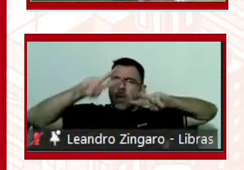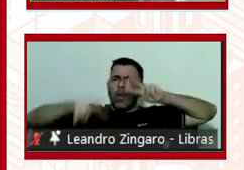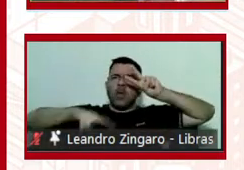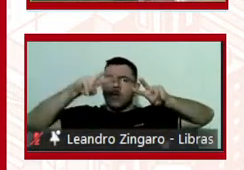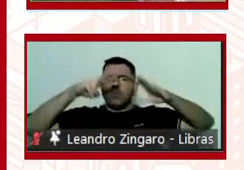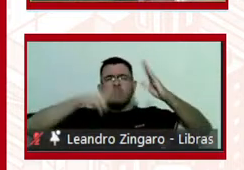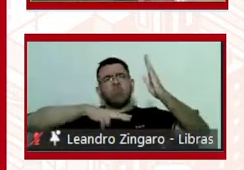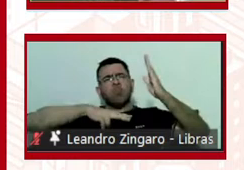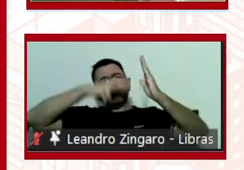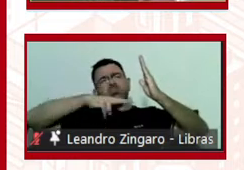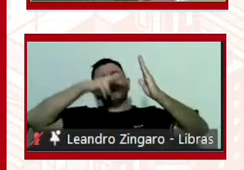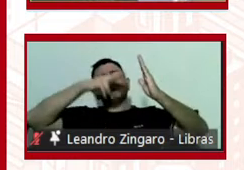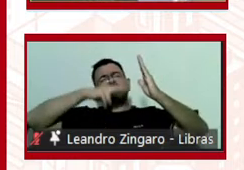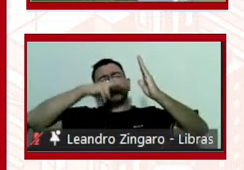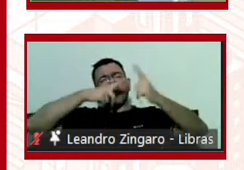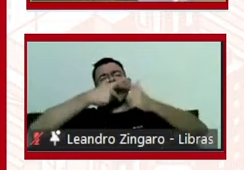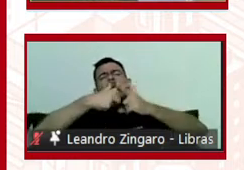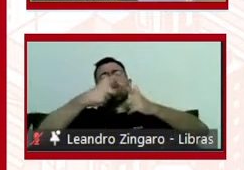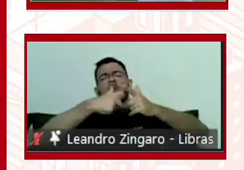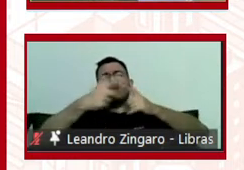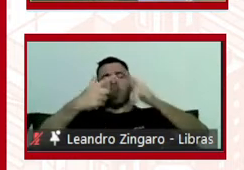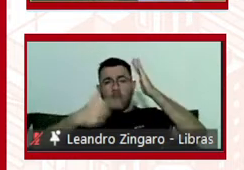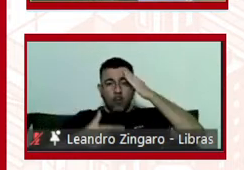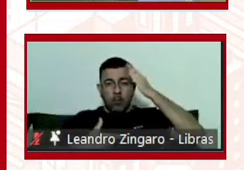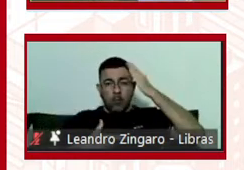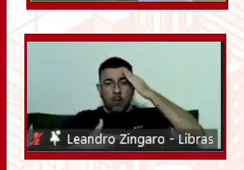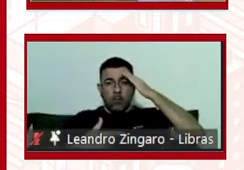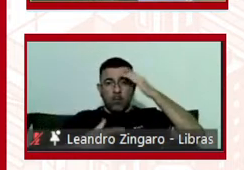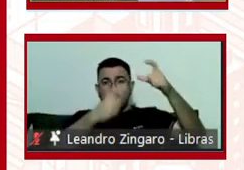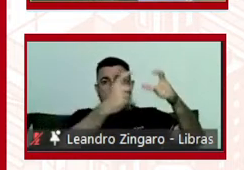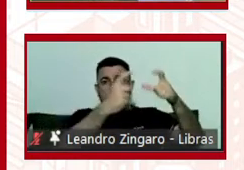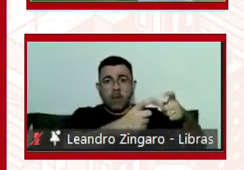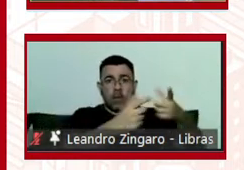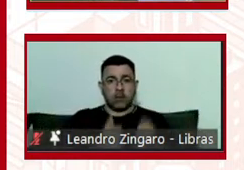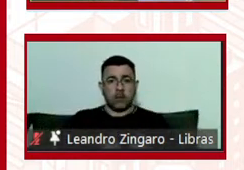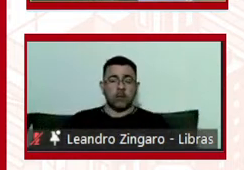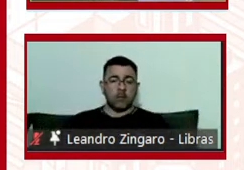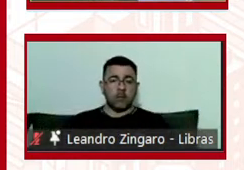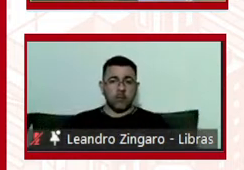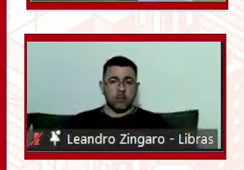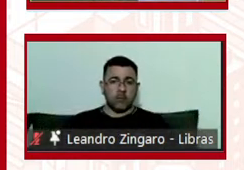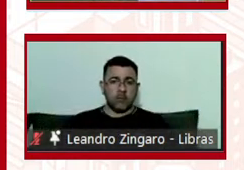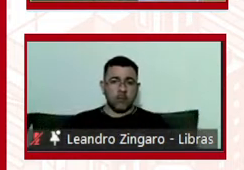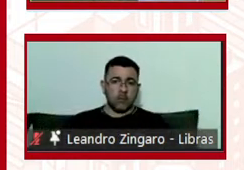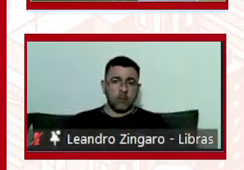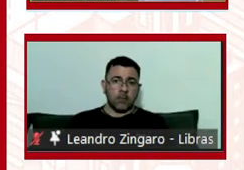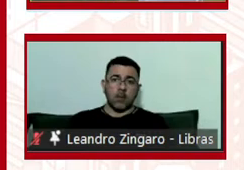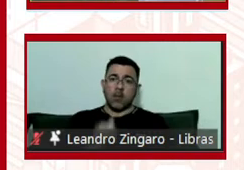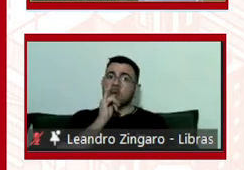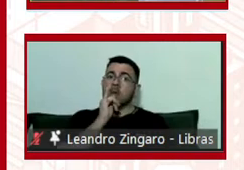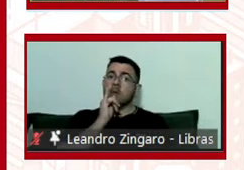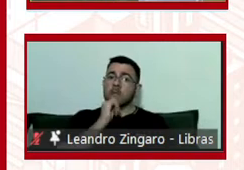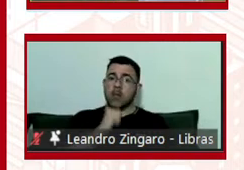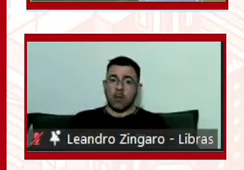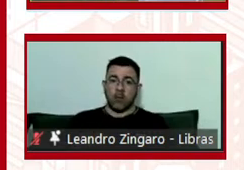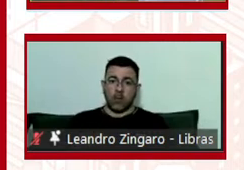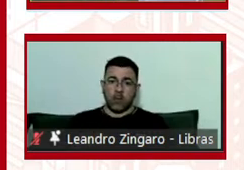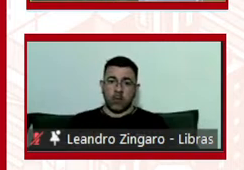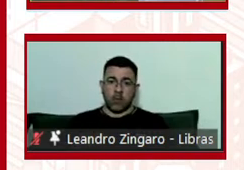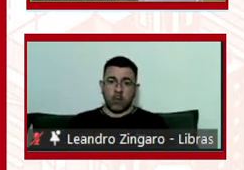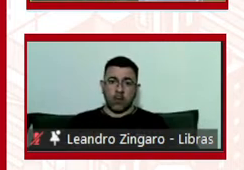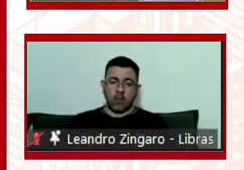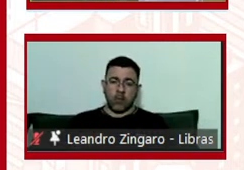exatamente o maior problema passa mais gente Então oi ento para tomar um outro exemplo aí ele tá botando de ento